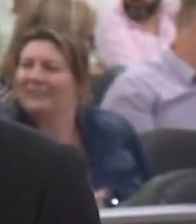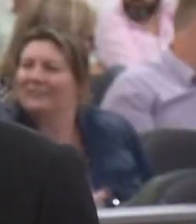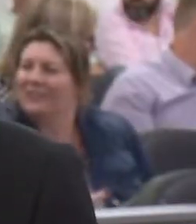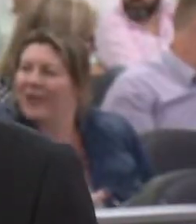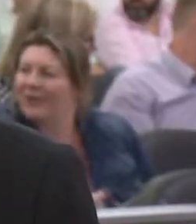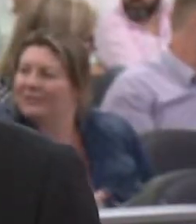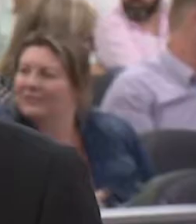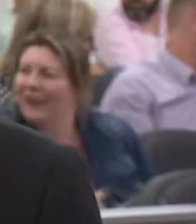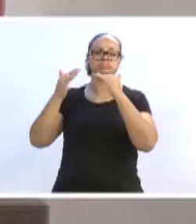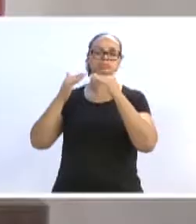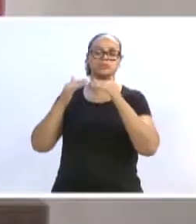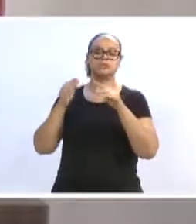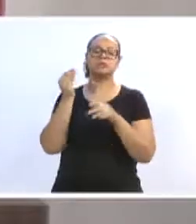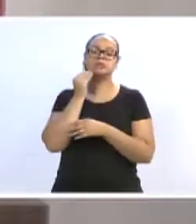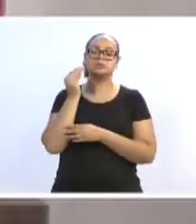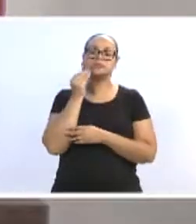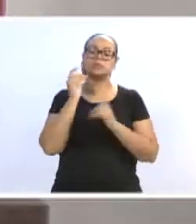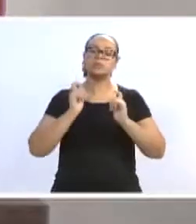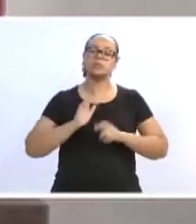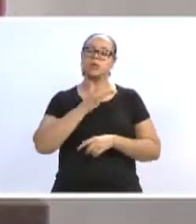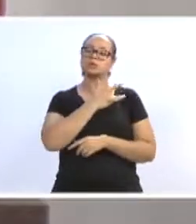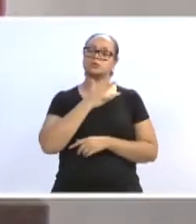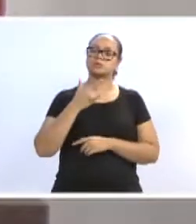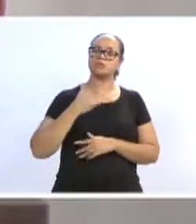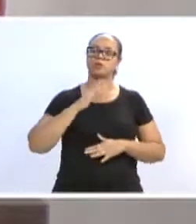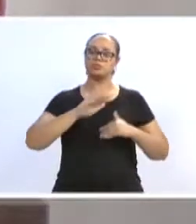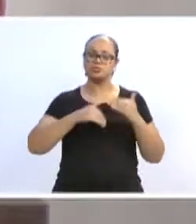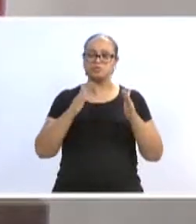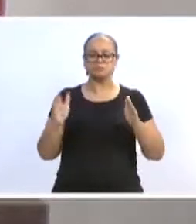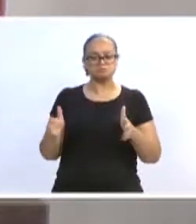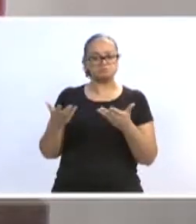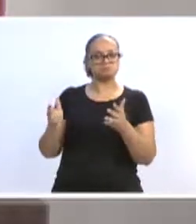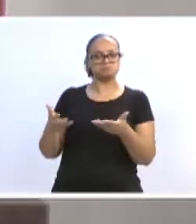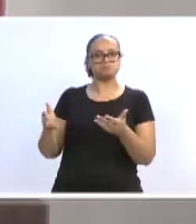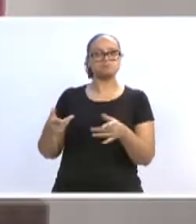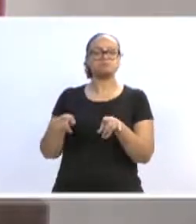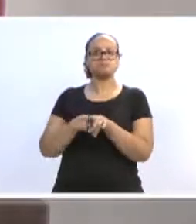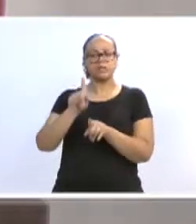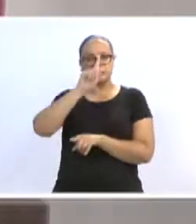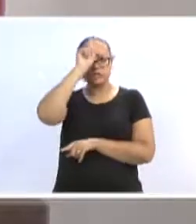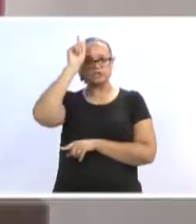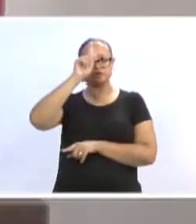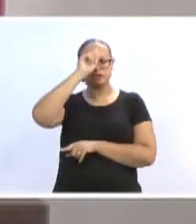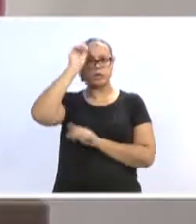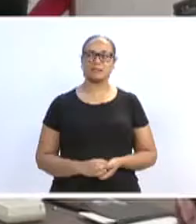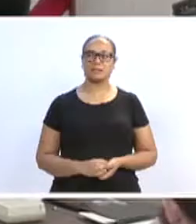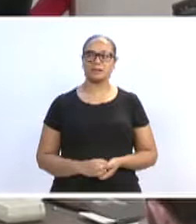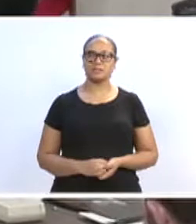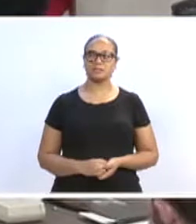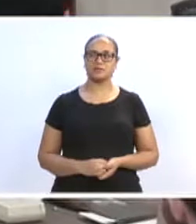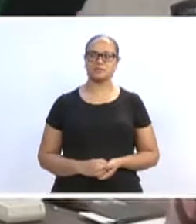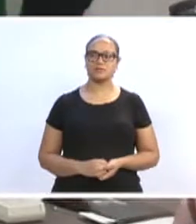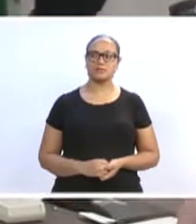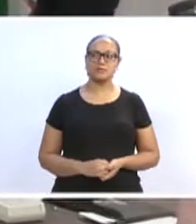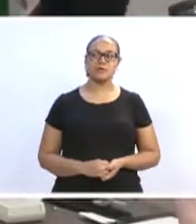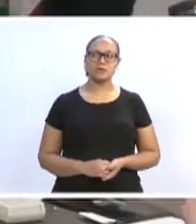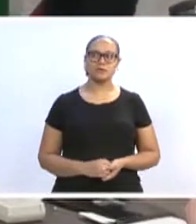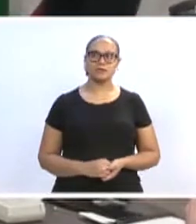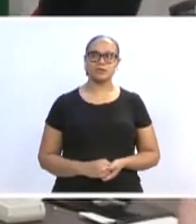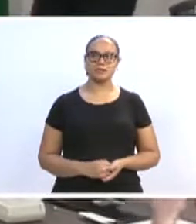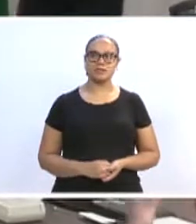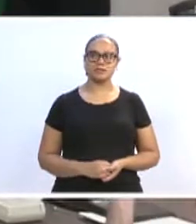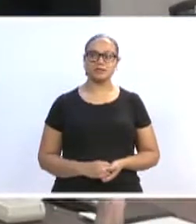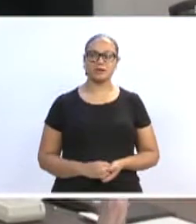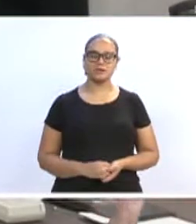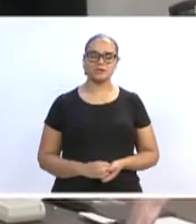bem nos acolheu por tanto tempo. O vereador Jens Mantel subscreveu a moção de louvor a Raco Etiquetas e foi autor da